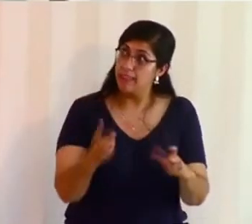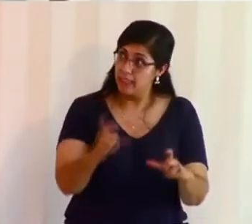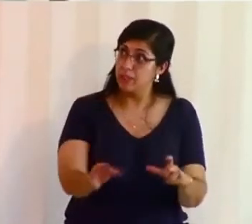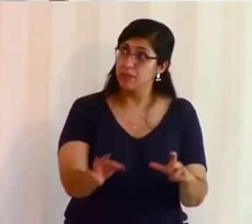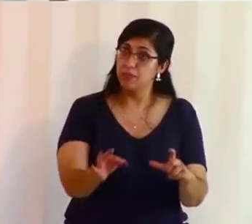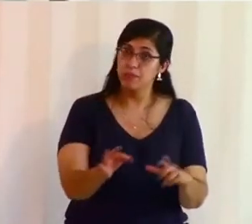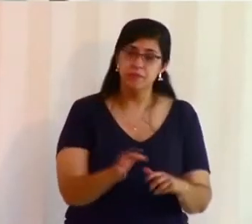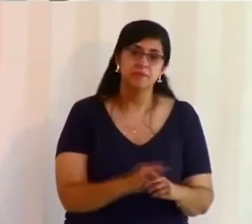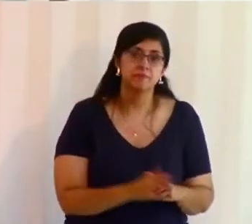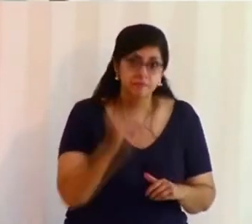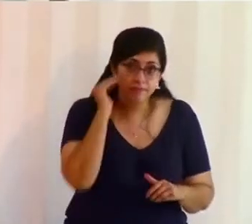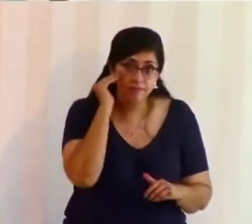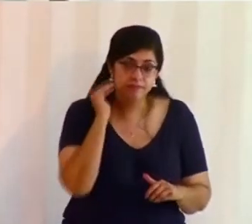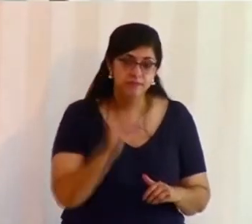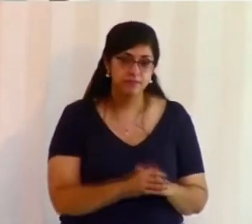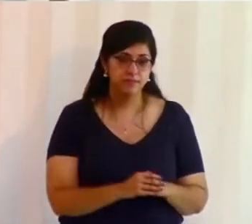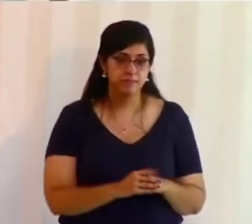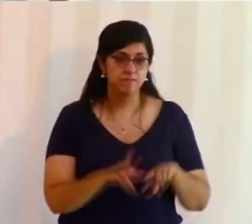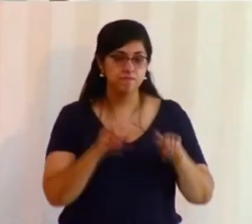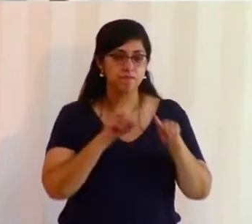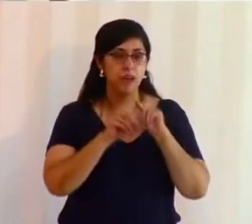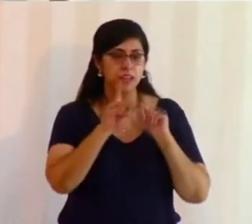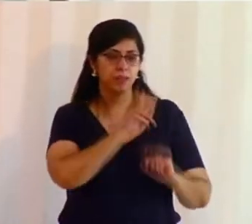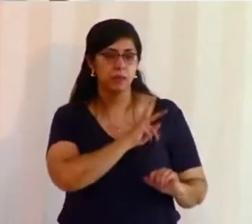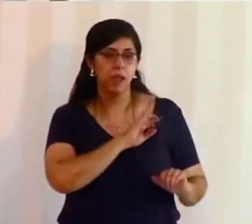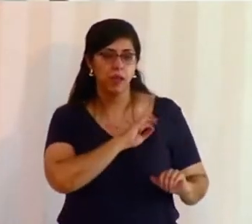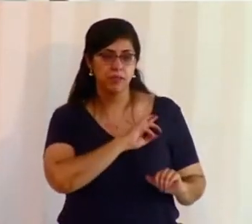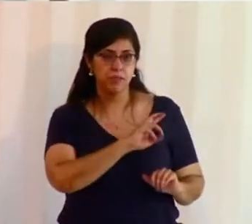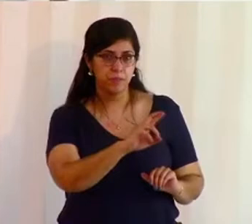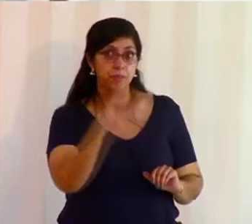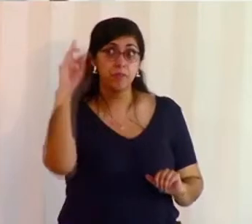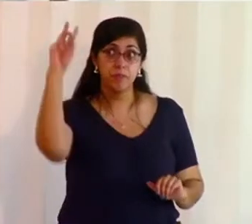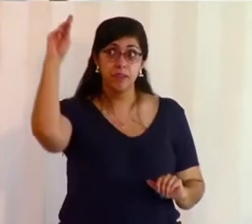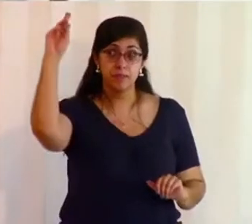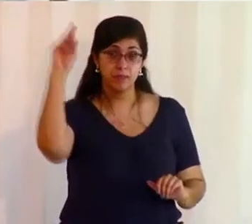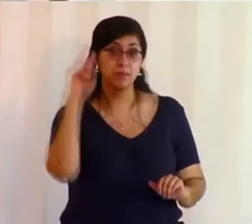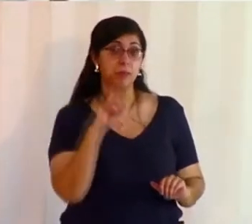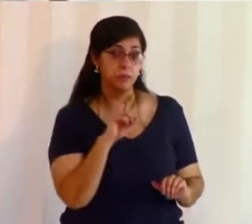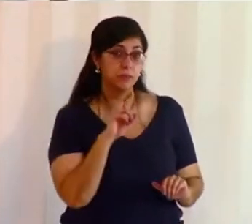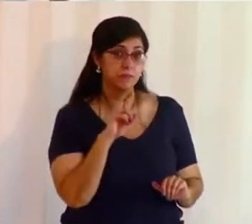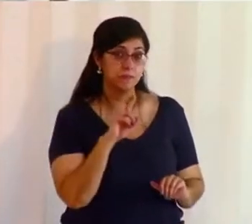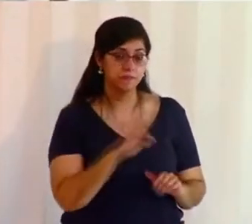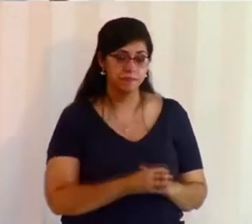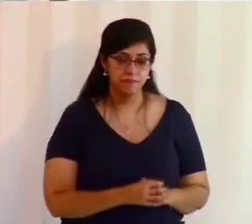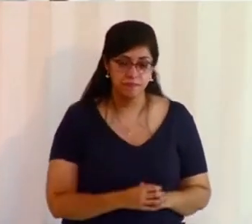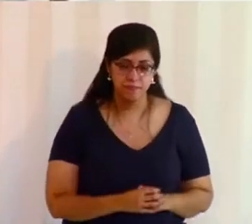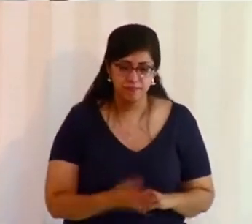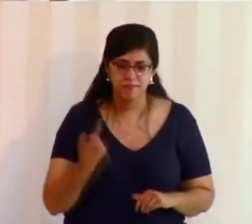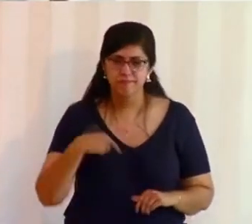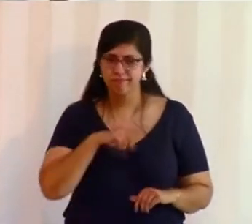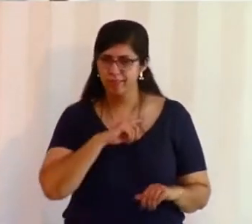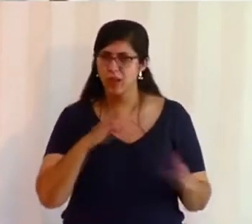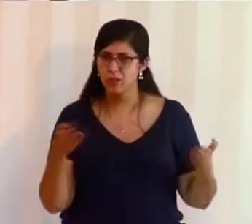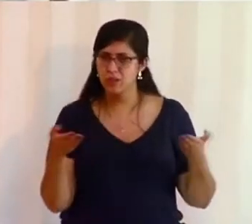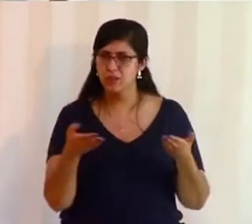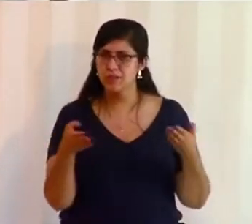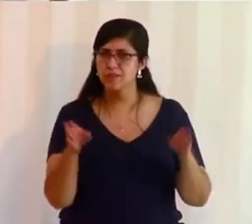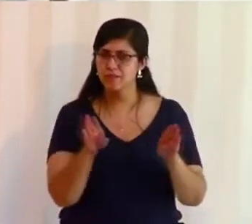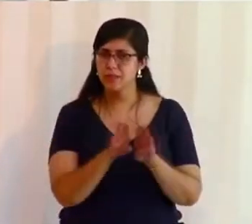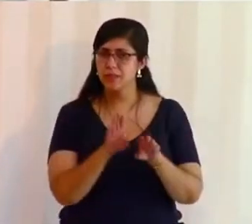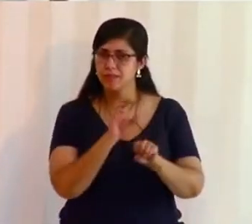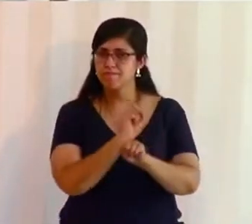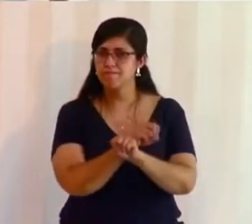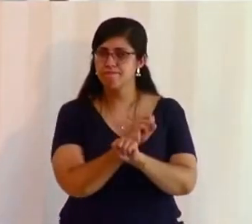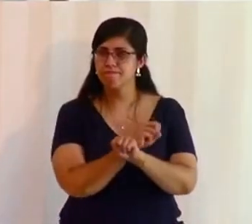responder. E aqui, meus queridos, cada um de nós, no seu tempo, na sua vida, na sua história, tem que aprender a esperar a resposta